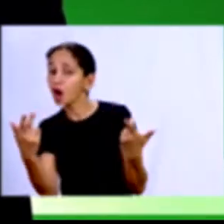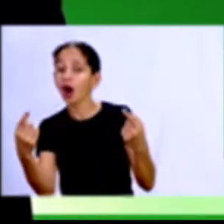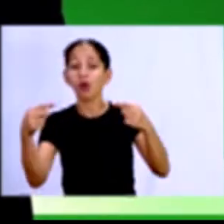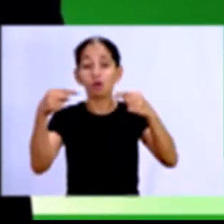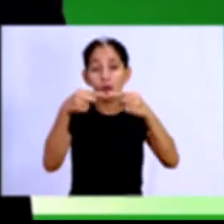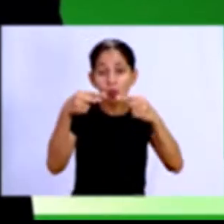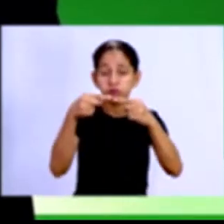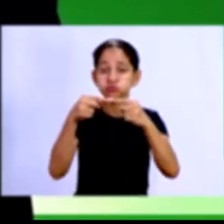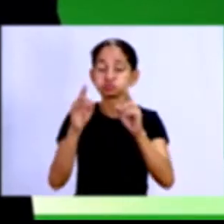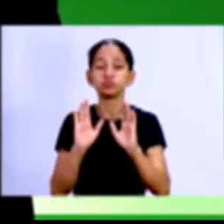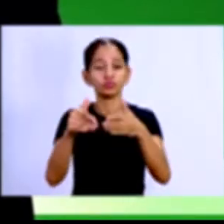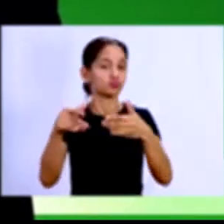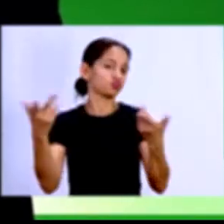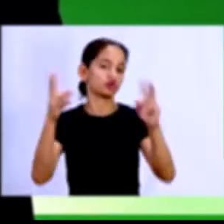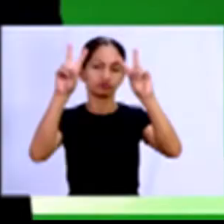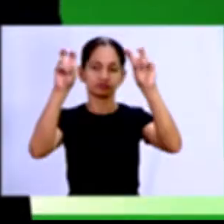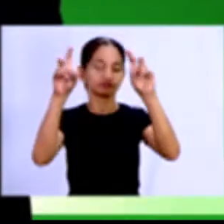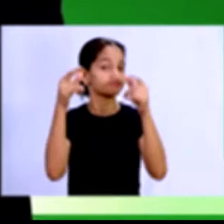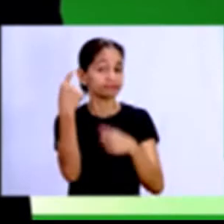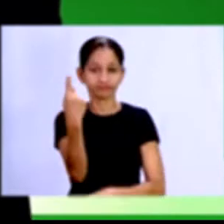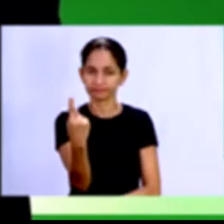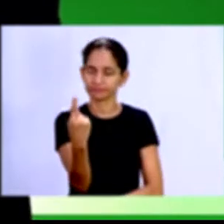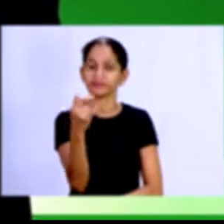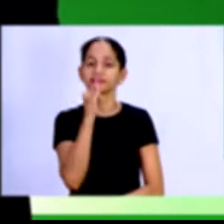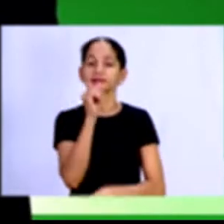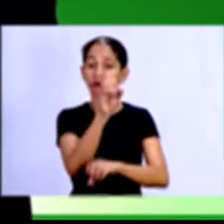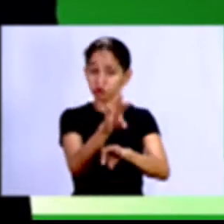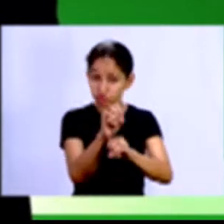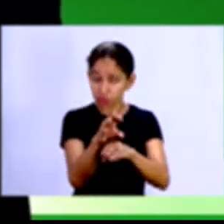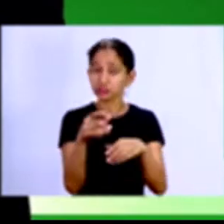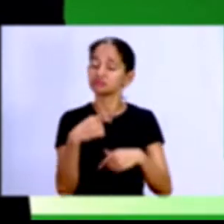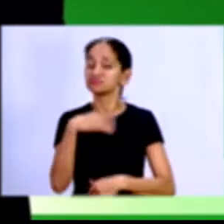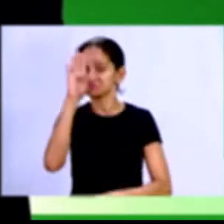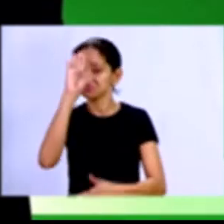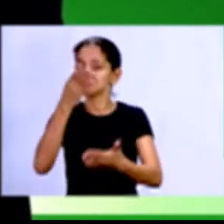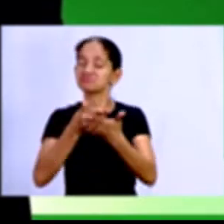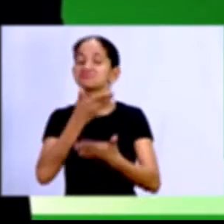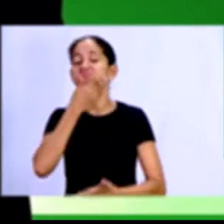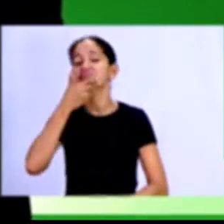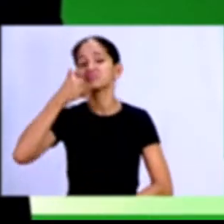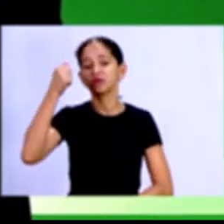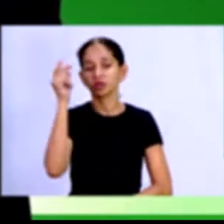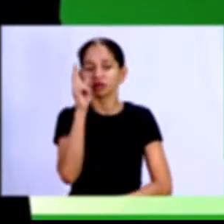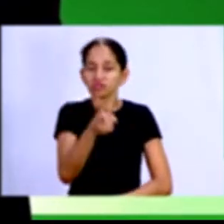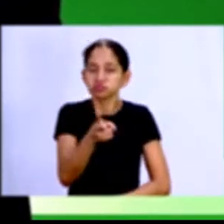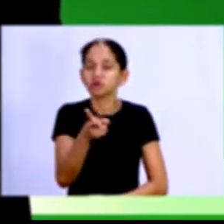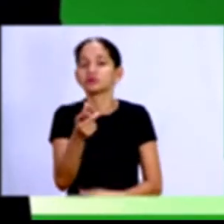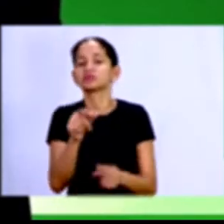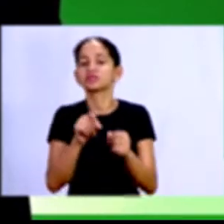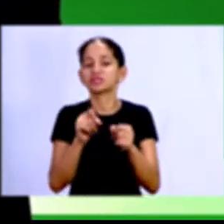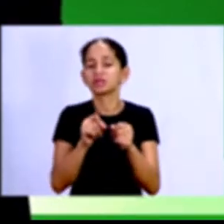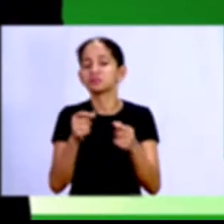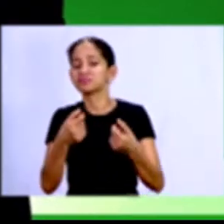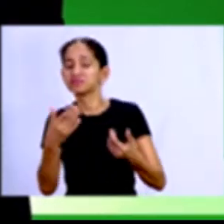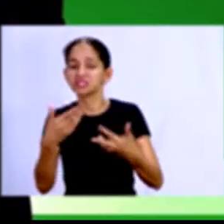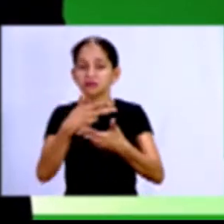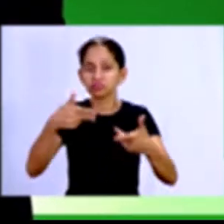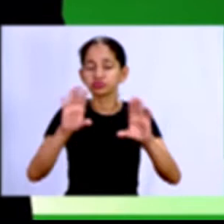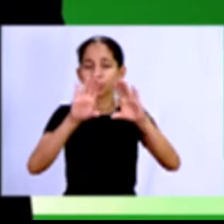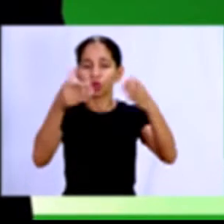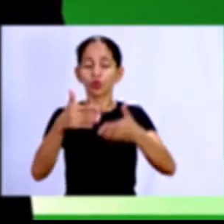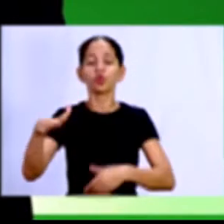se reúnem para discutir sobre determinados assuntos. Para a educação, eu acredito que o fundamental é você possibilitar que o aluno tenha um